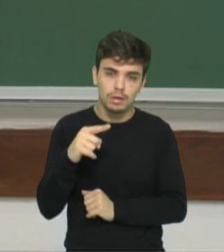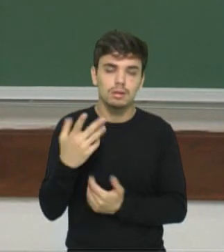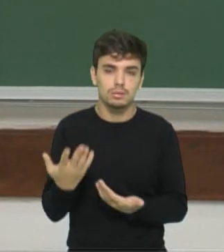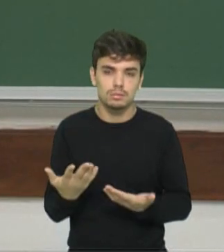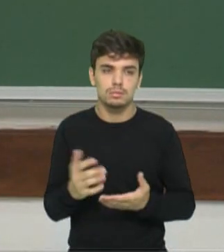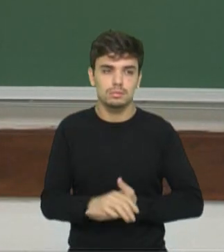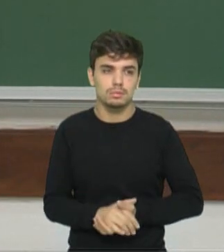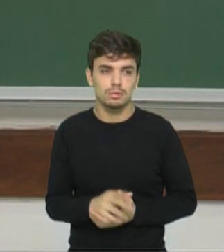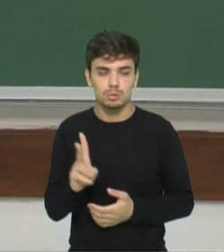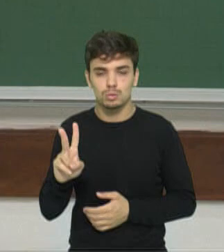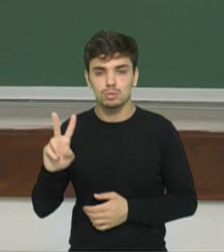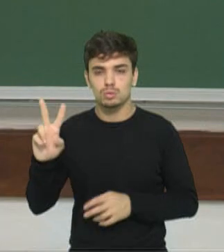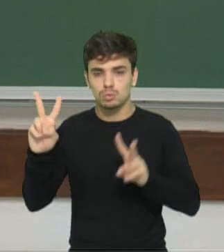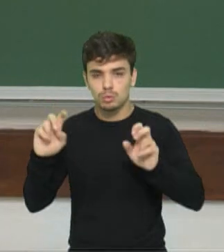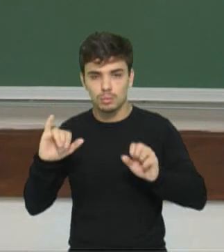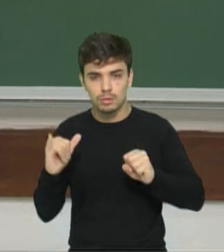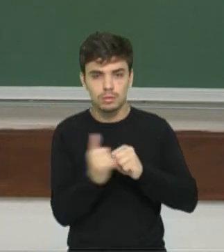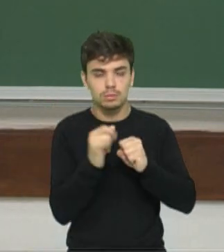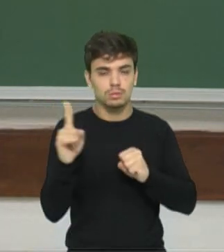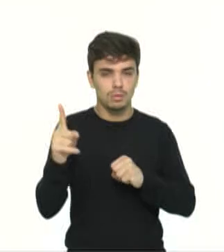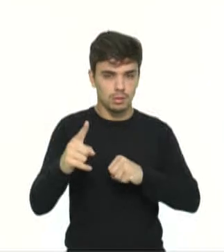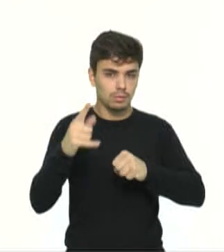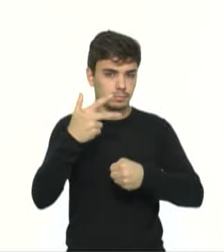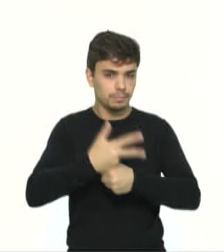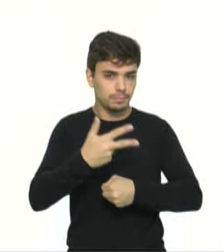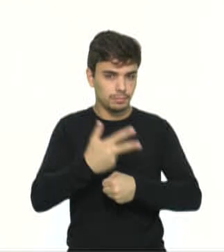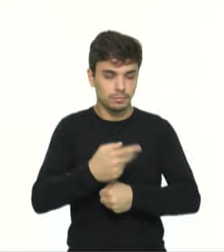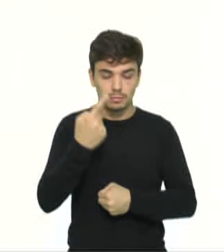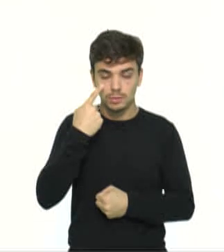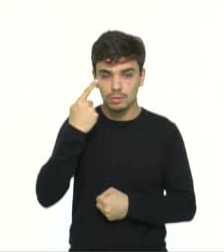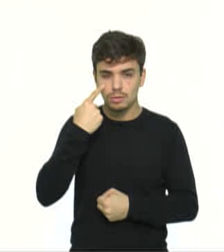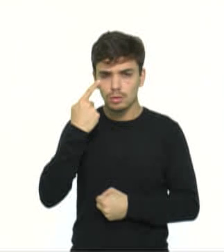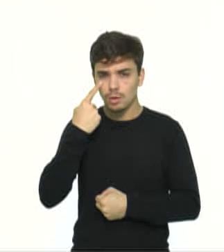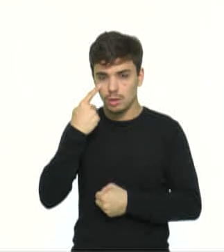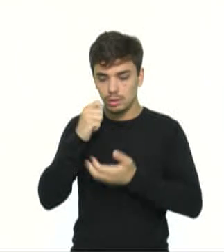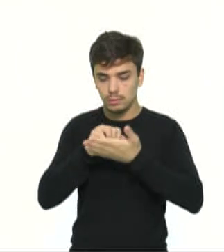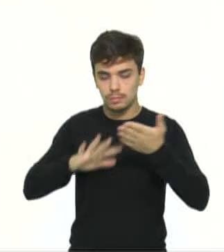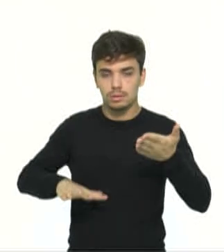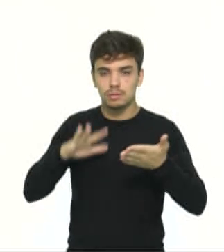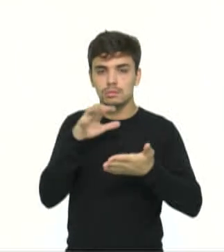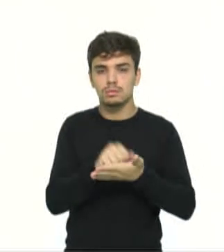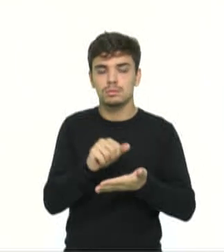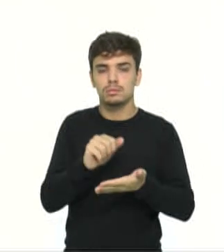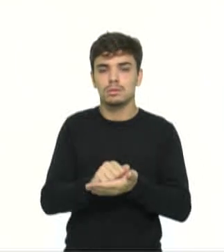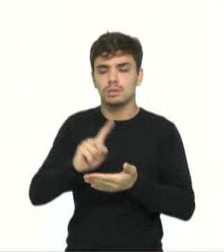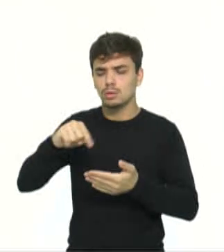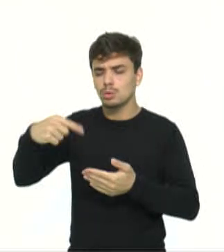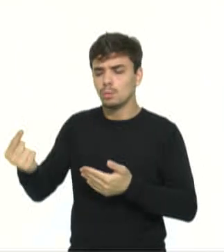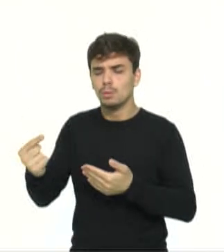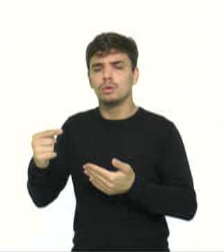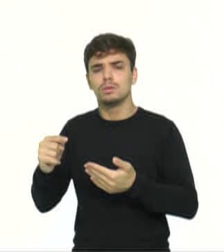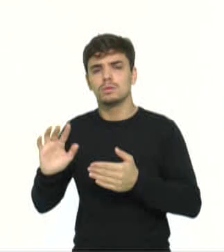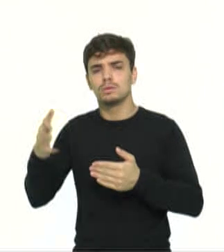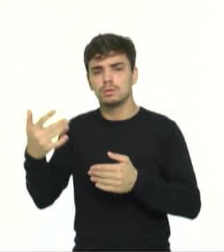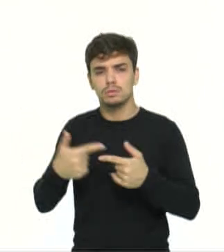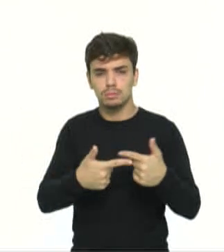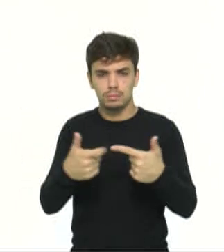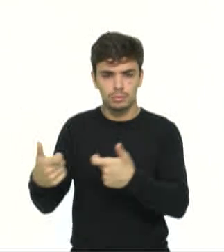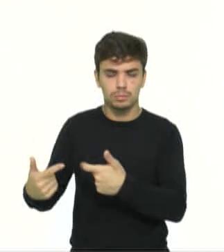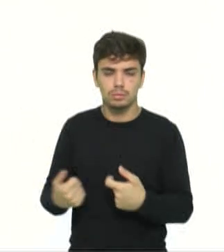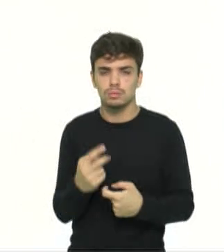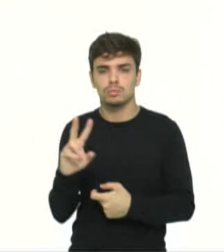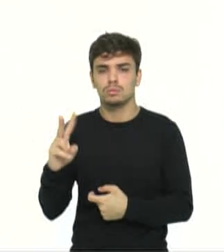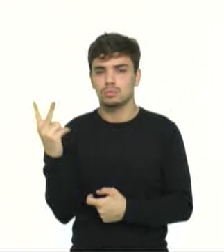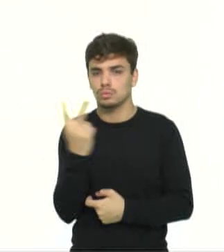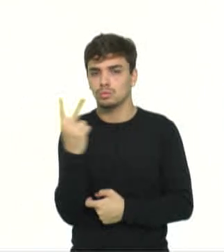o golpe na Guatemala, né? Atividade, considerando o contexto internacional do pós-guerra, os 2 fatos comentados no